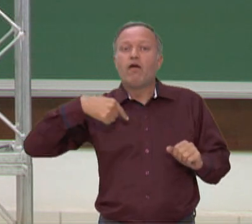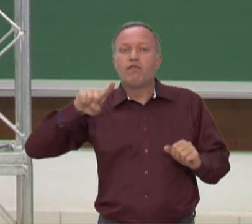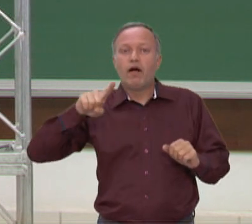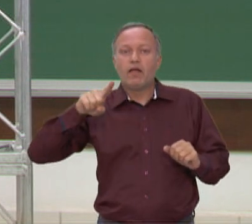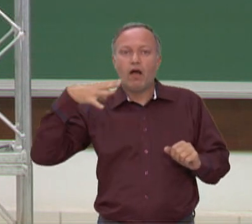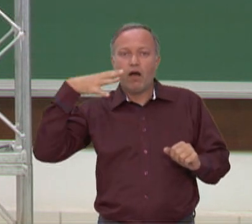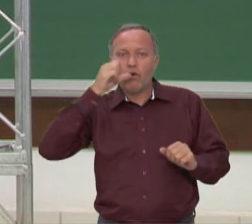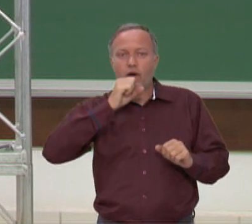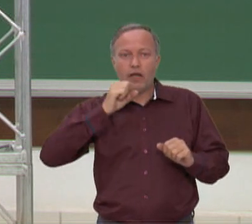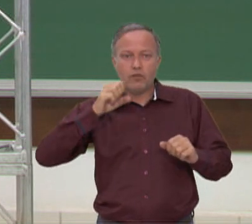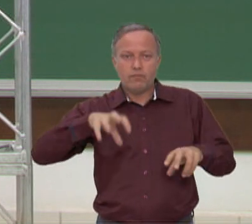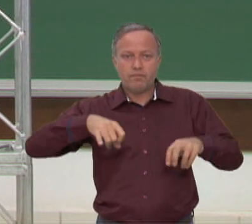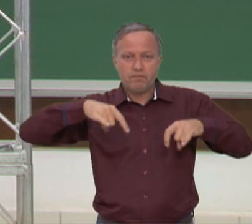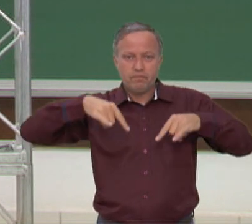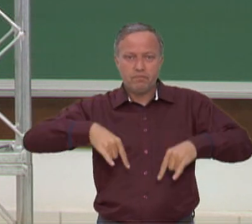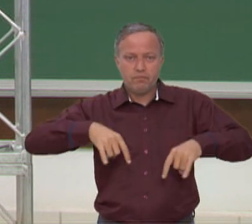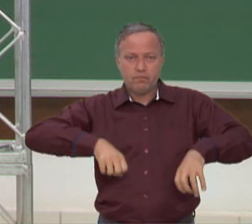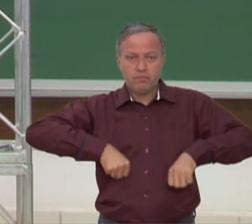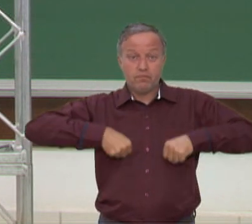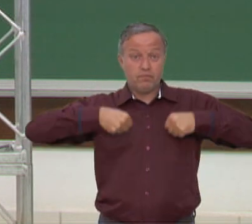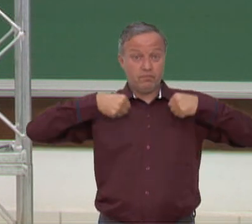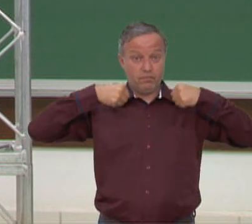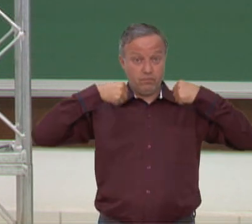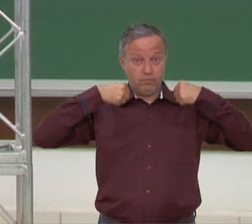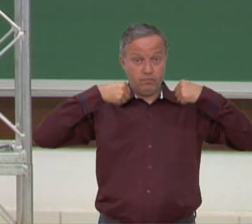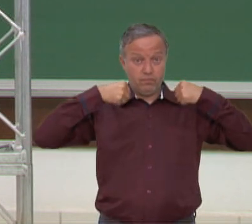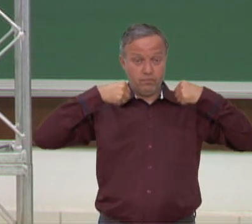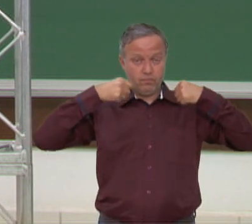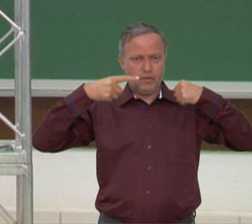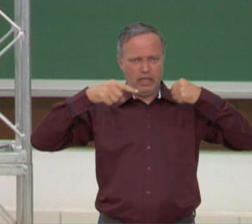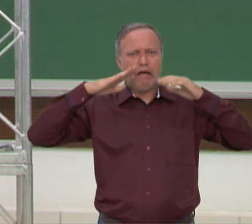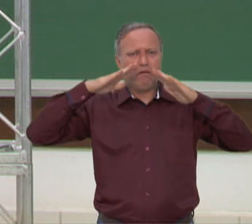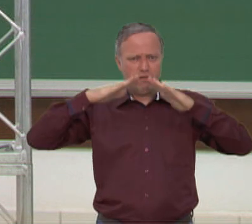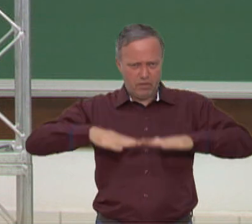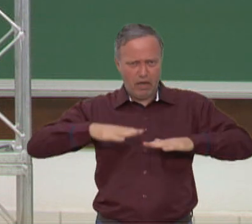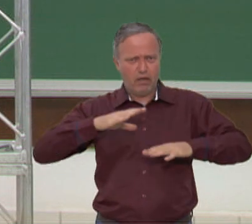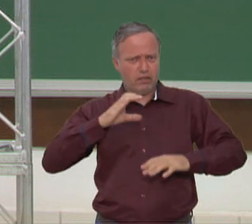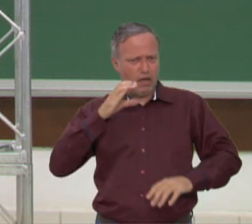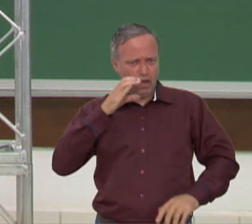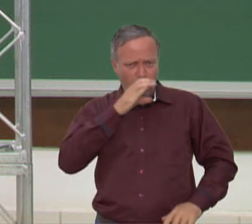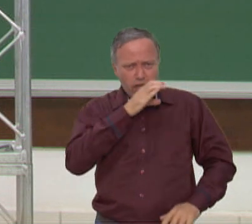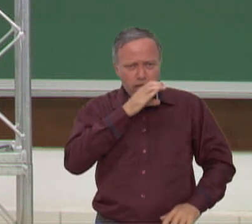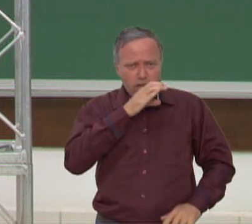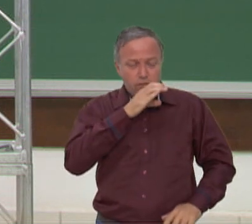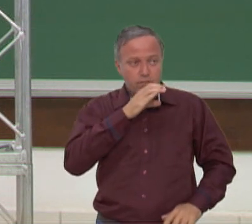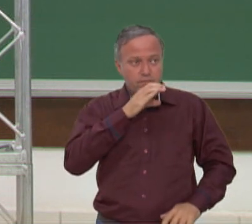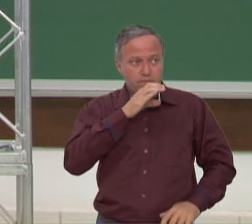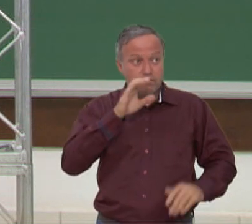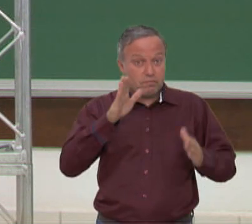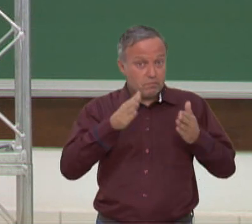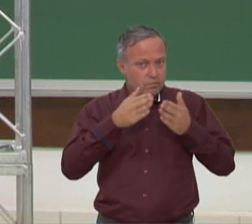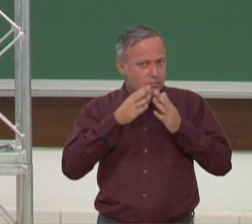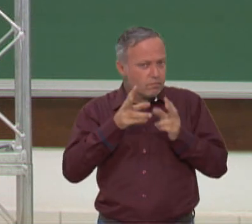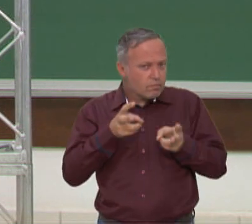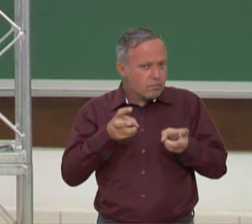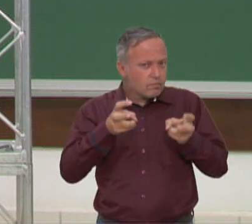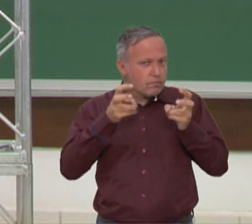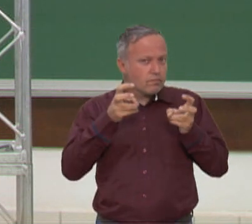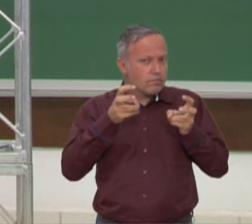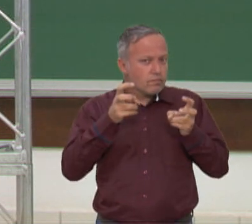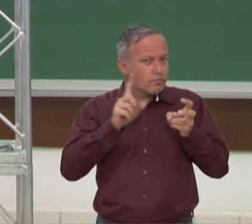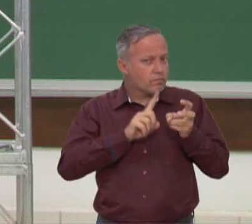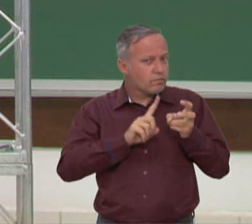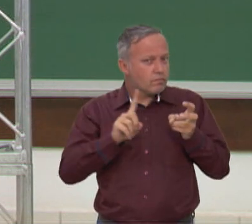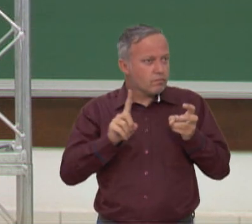para debaixo das suas cobertas. Lá, o seu cobertor já estará quente? Quando você começa a analisar esse conceito, você vai perceber